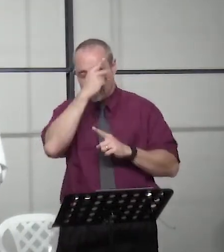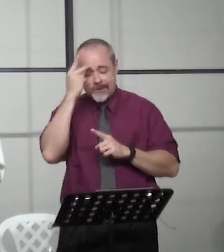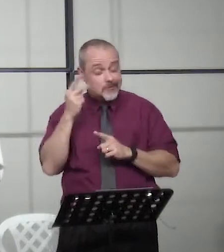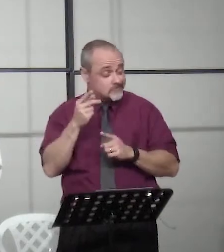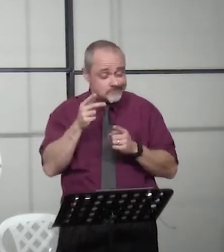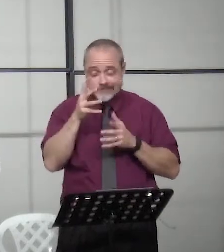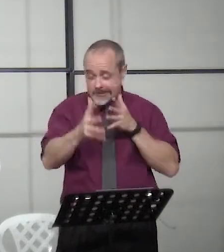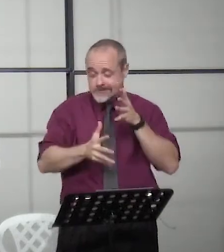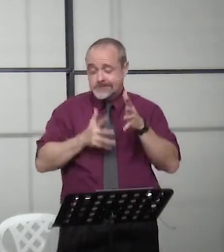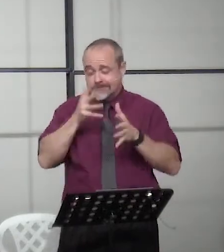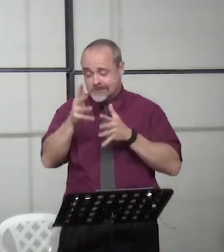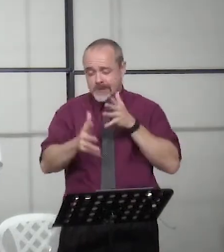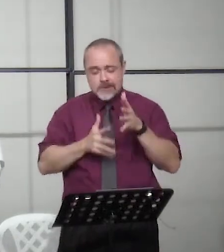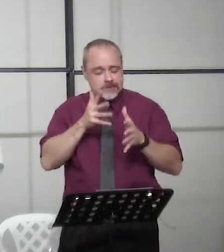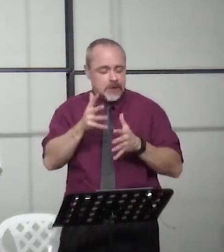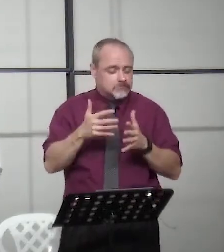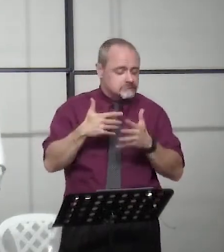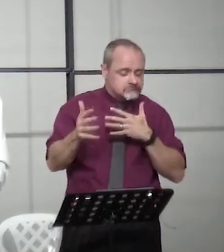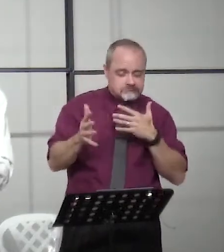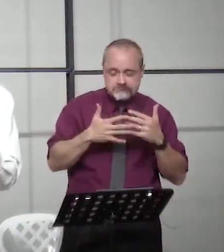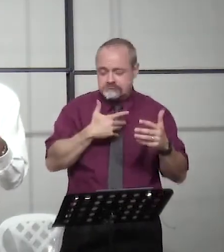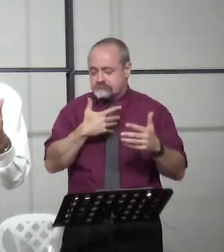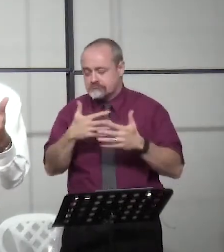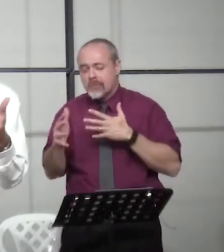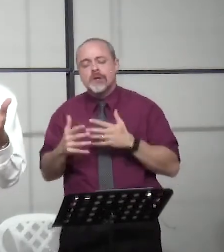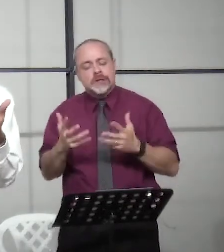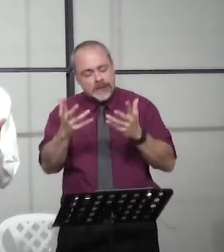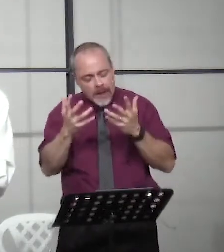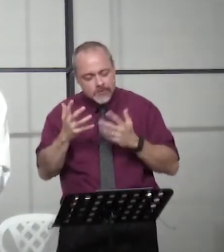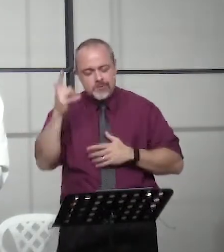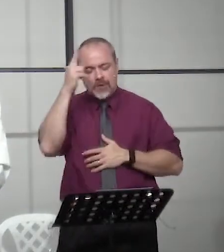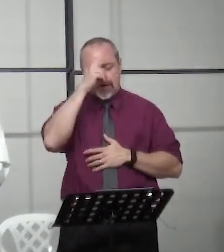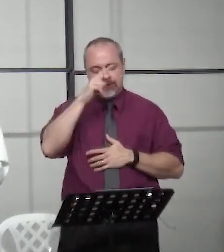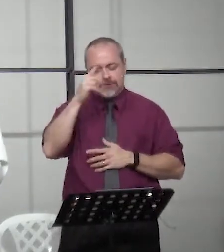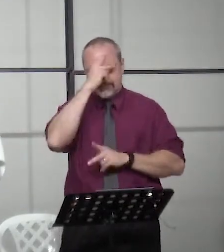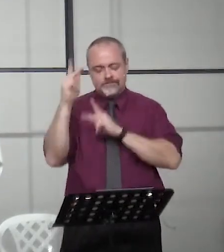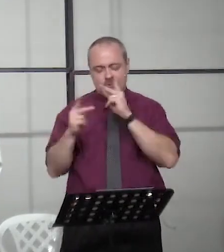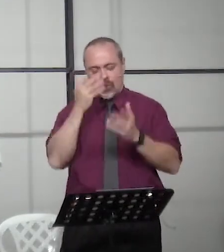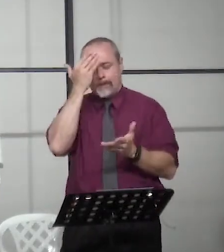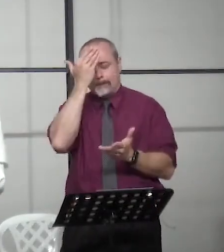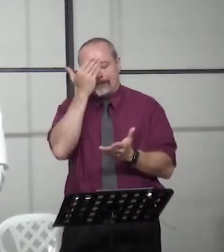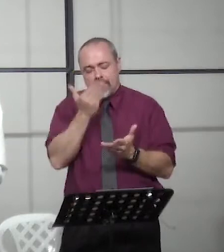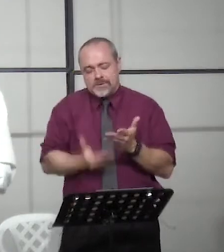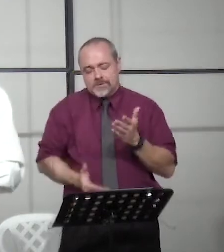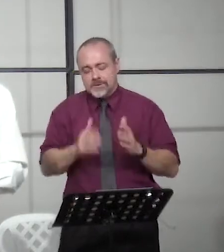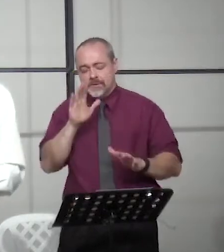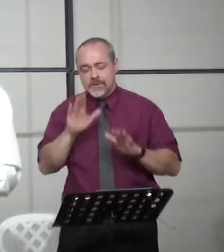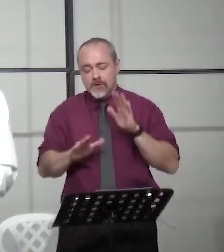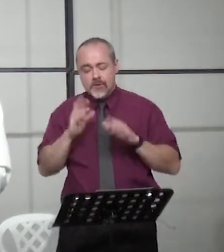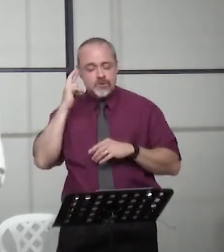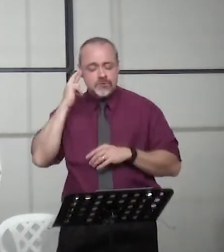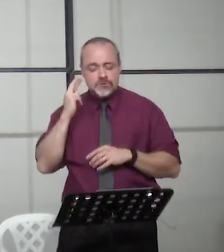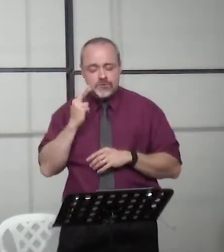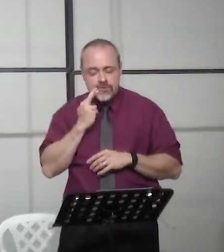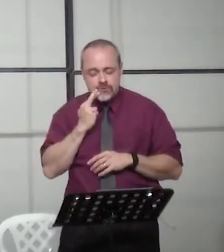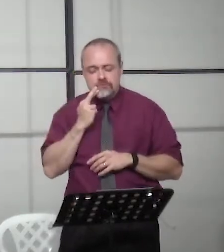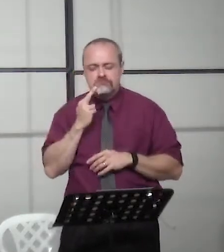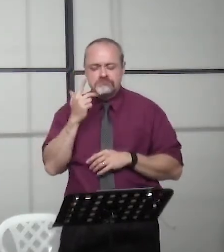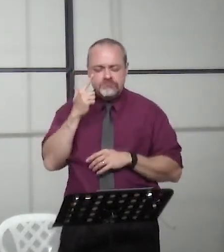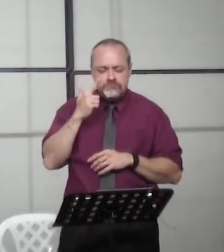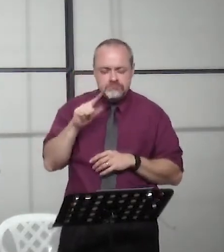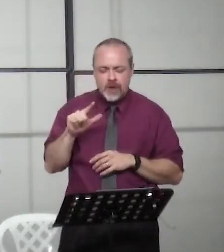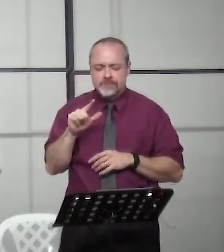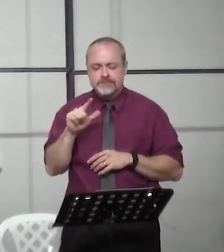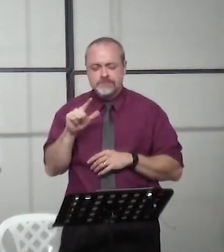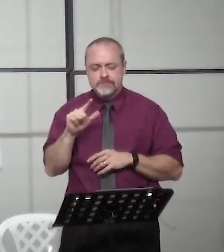aqui, mas livros ou não, nós podemos alcançar perdidos. Talvez o Senhor possa até fazer algo a mais